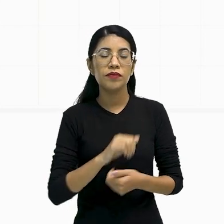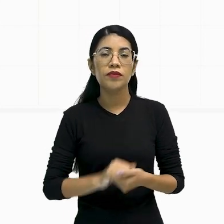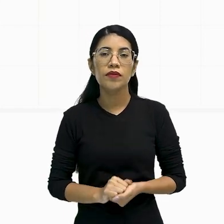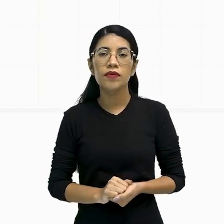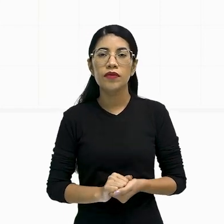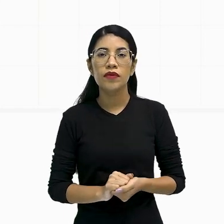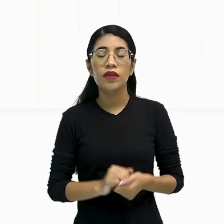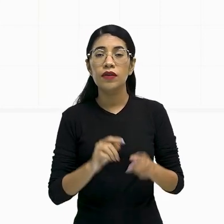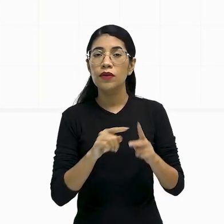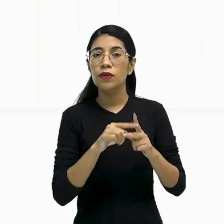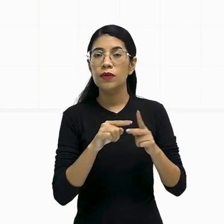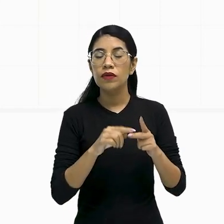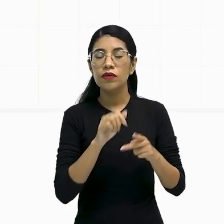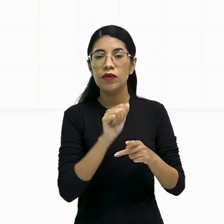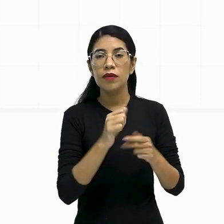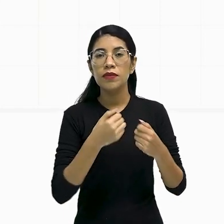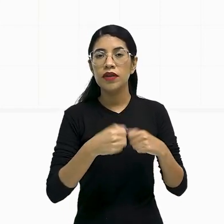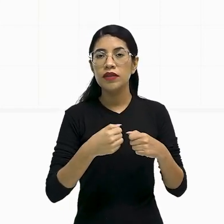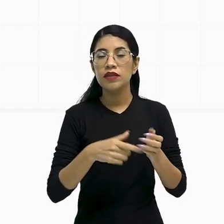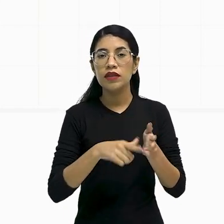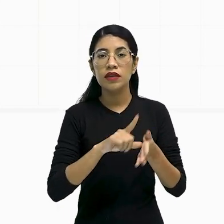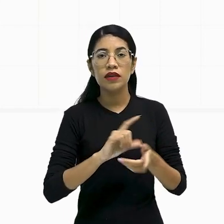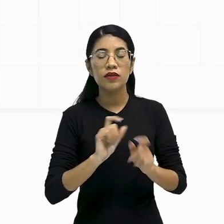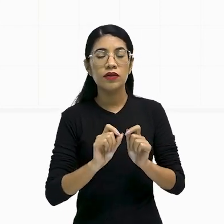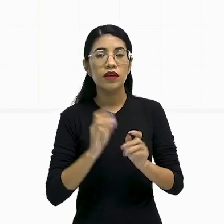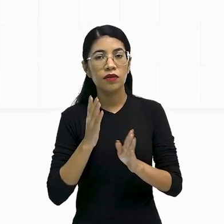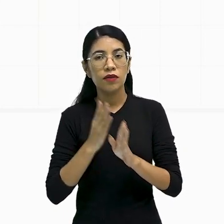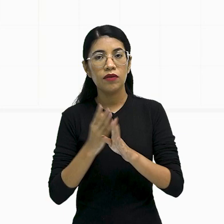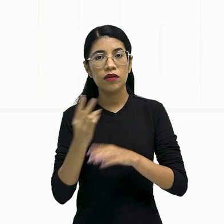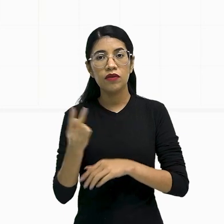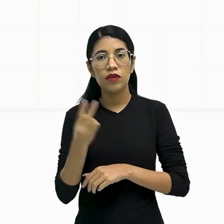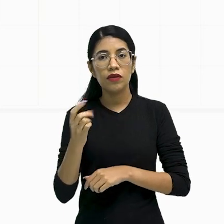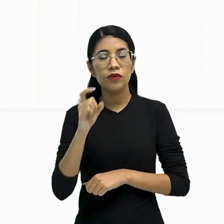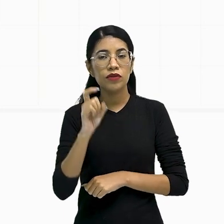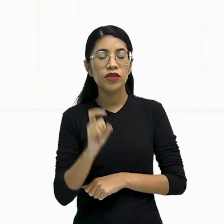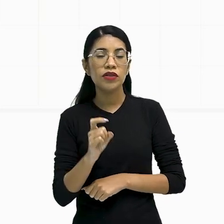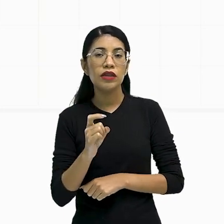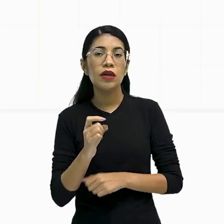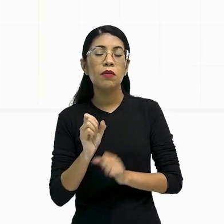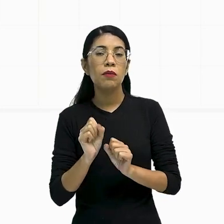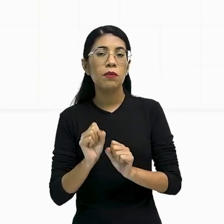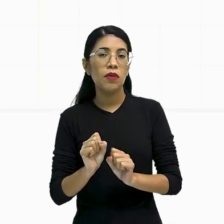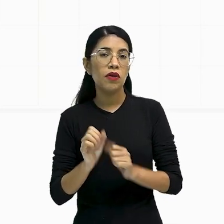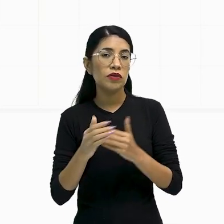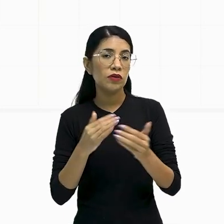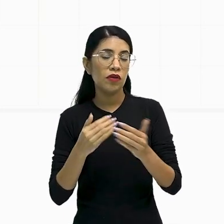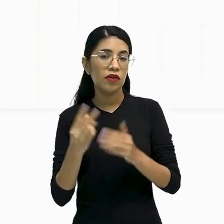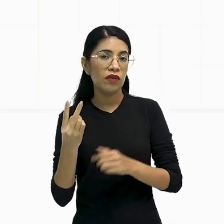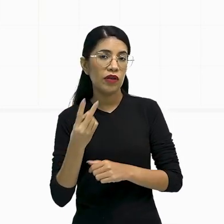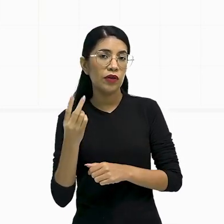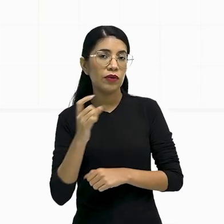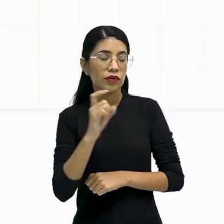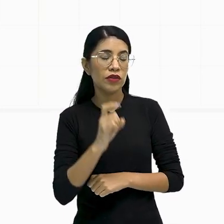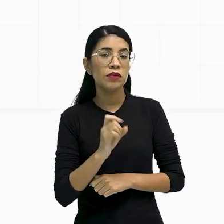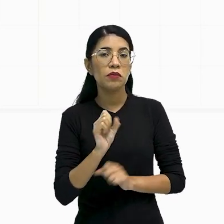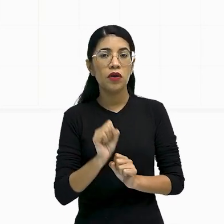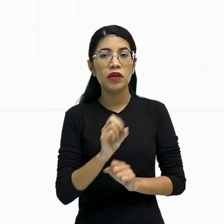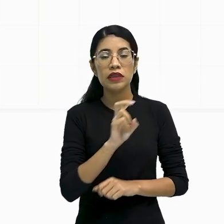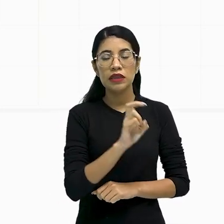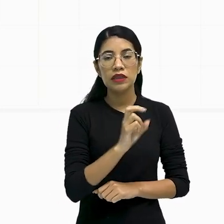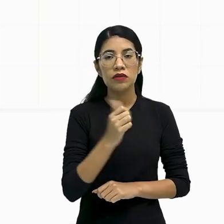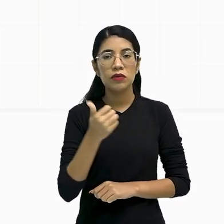valor do ângulo A, eu preciso saber o valor de x. Porque o valor de x ele pode ser qualquer valor. Ele pode ser 5, pode